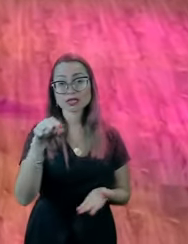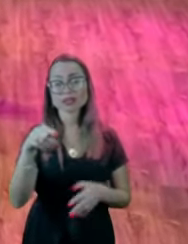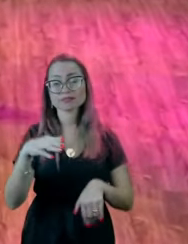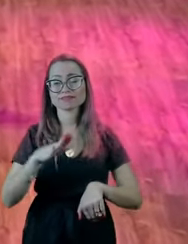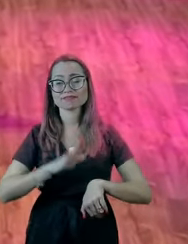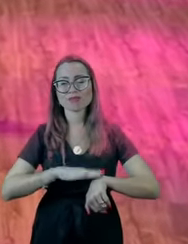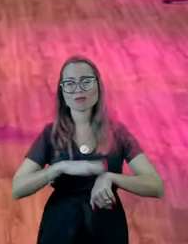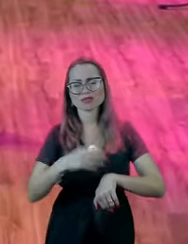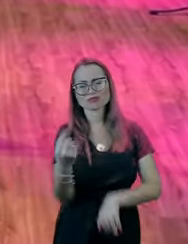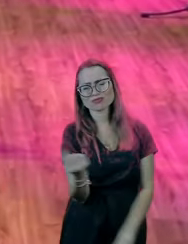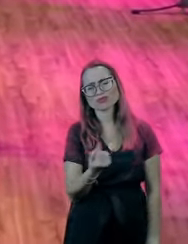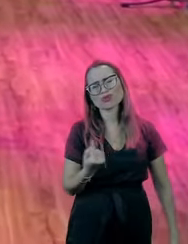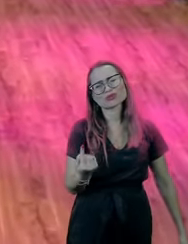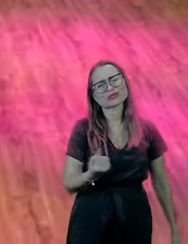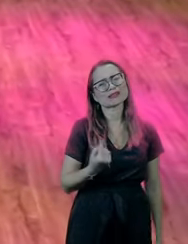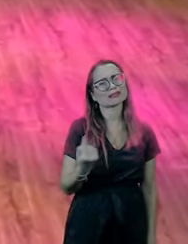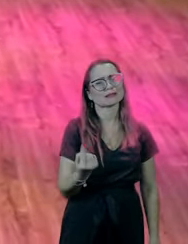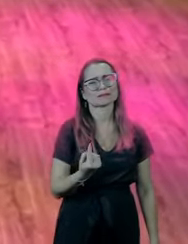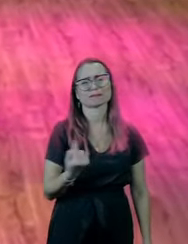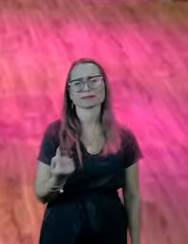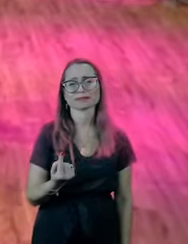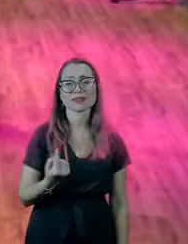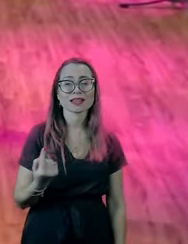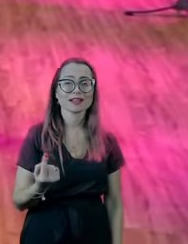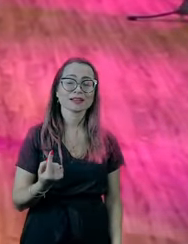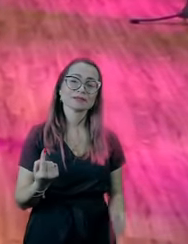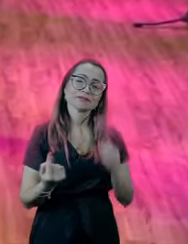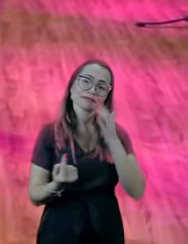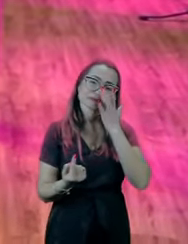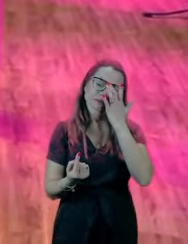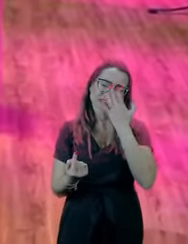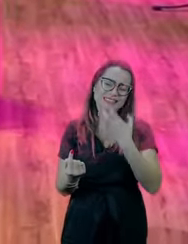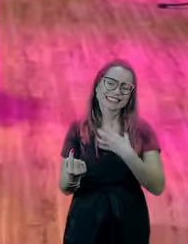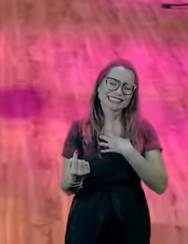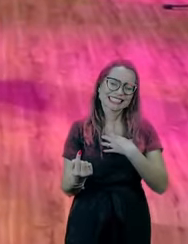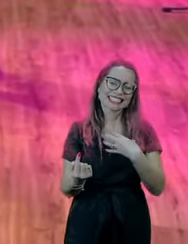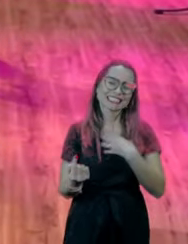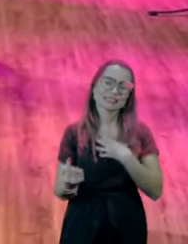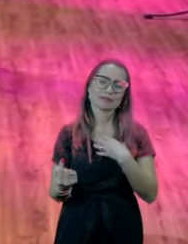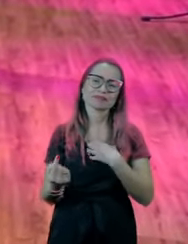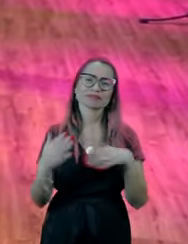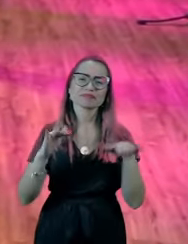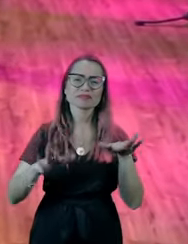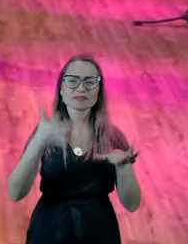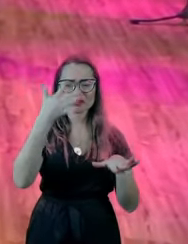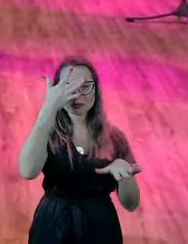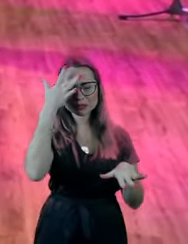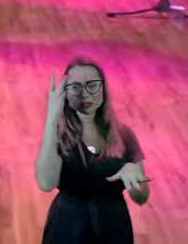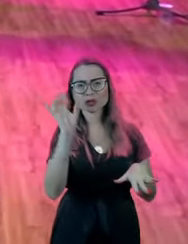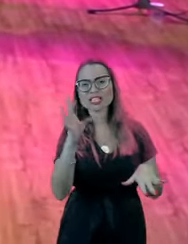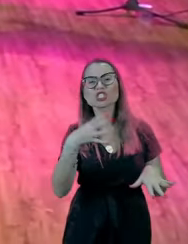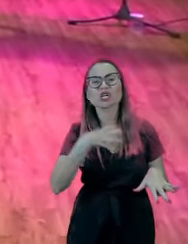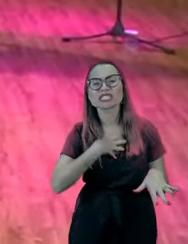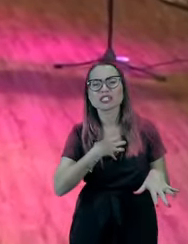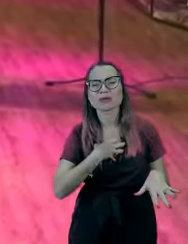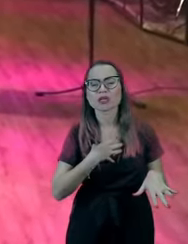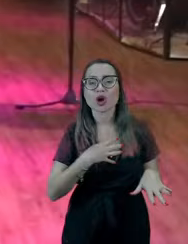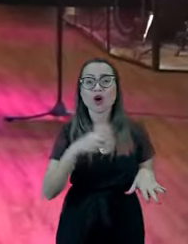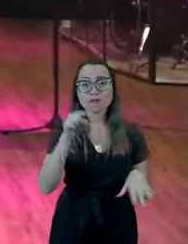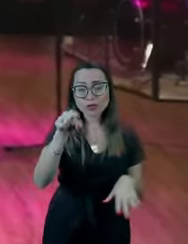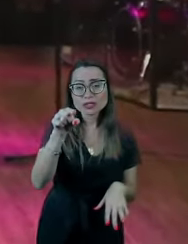muita solidão. Você se sente sozinha. E algumas pessoas realmente, não é só sentimento, você está